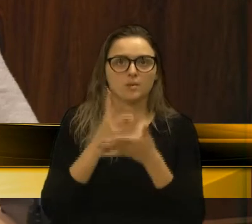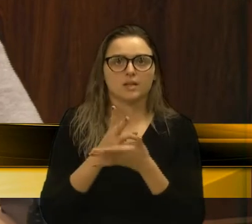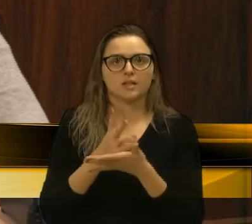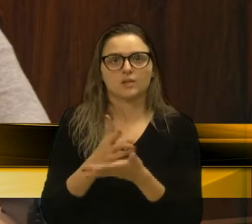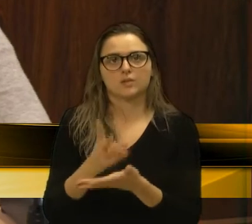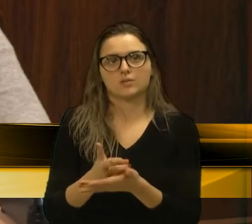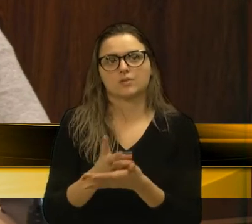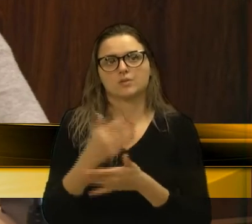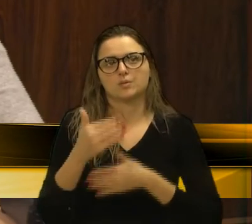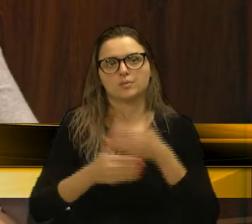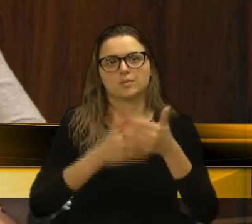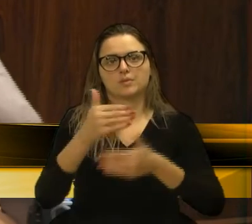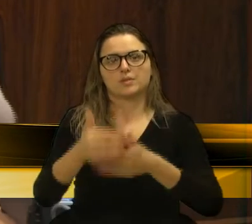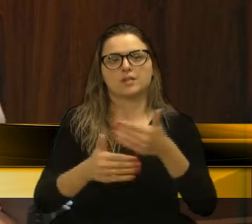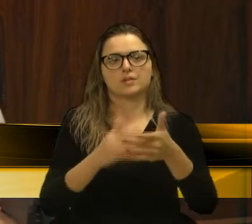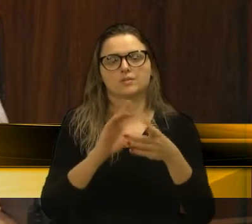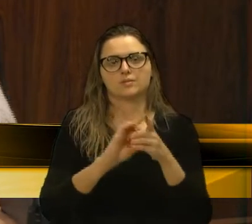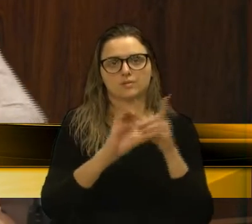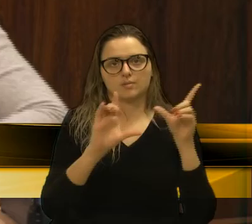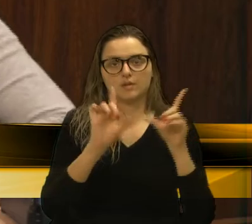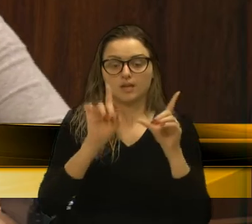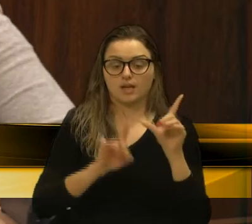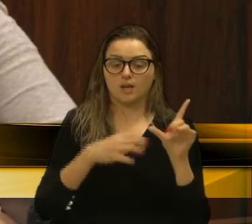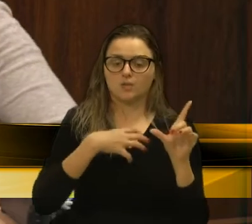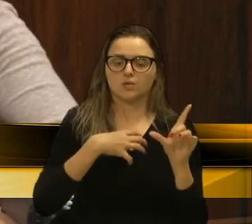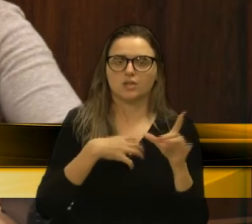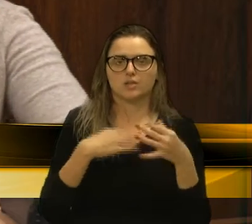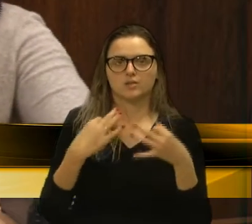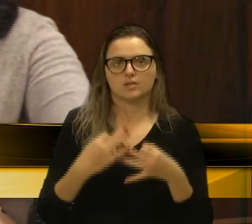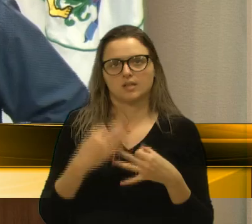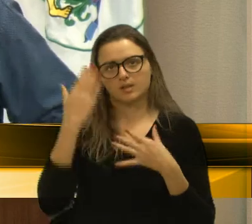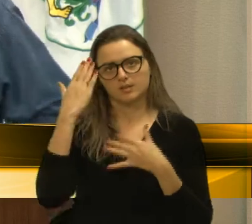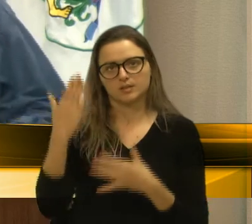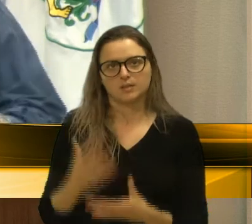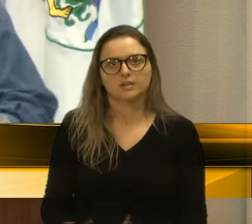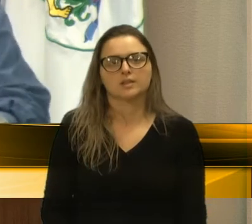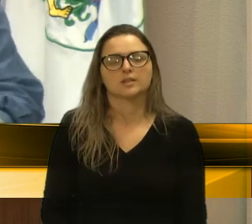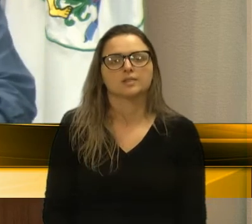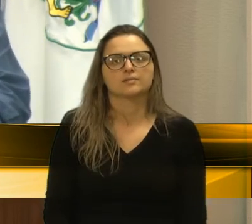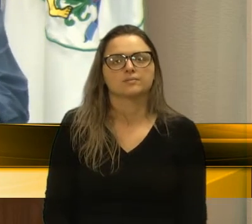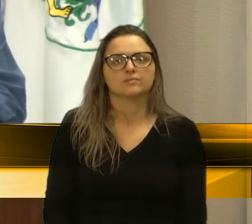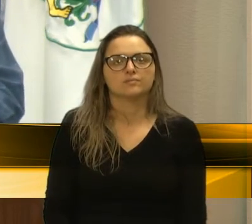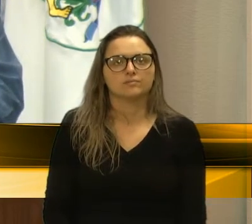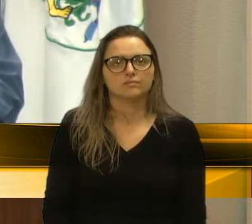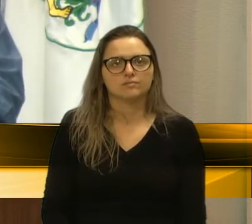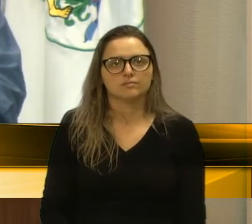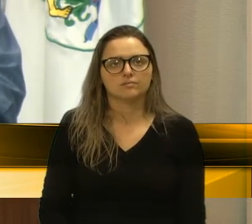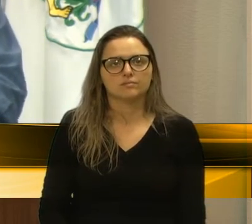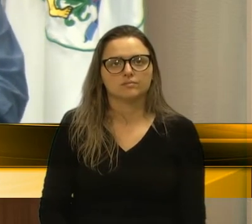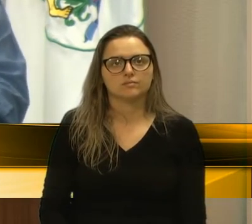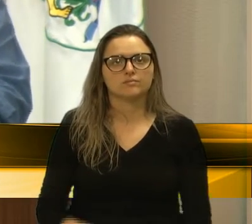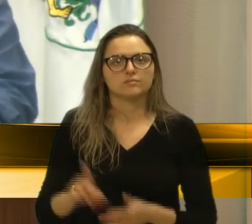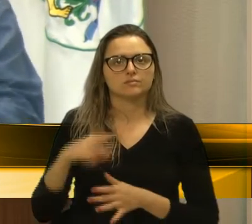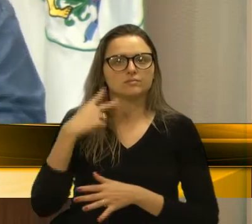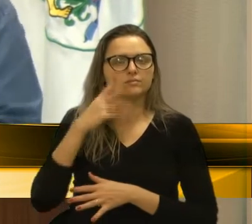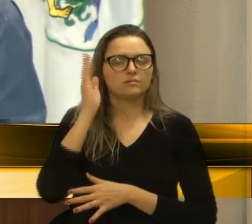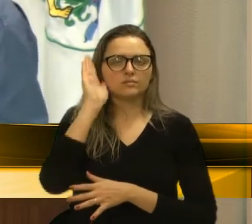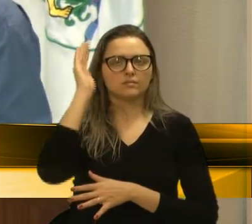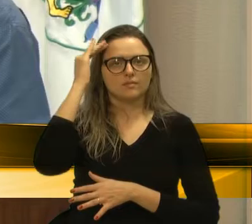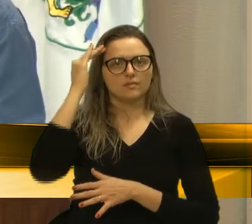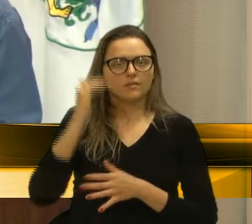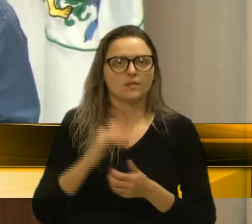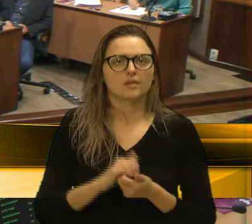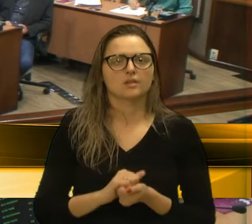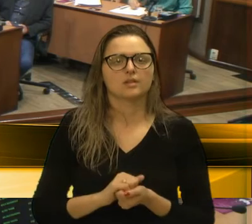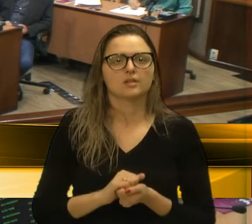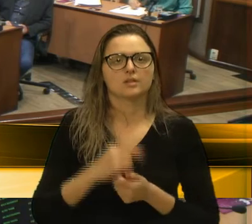processos democráticos. Então, acho que é esse o caminho, não o contrário. Obrigada. Obrigado, vereadora Denise. Vereador Felipe.